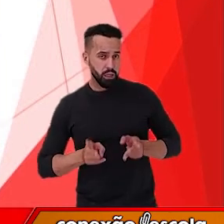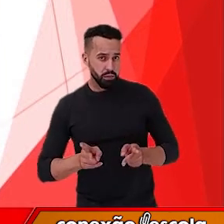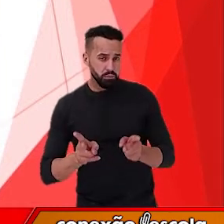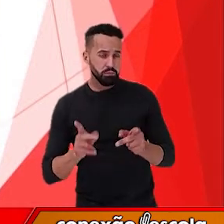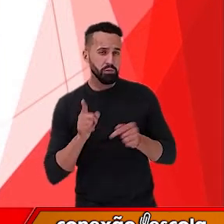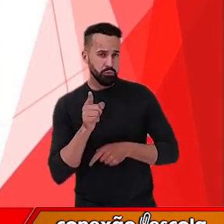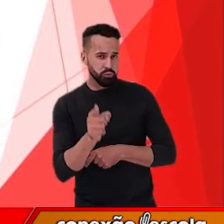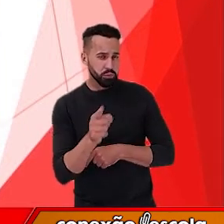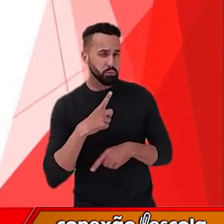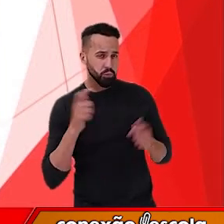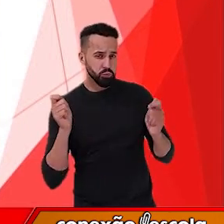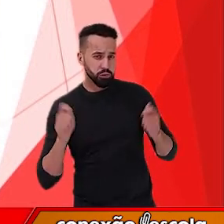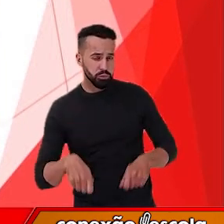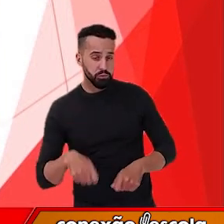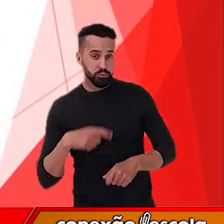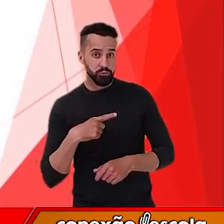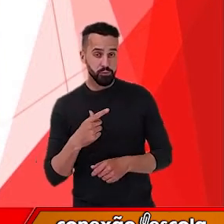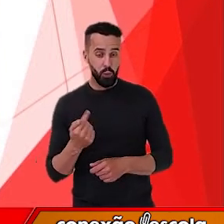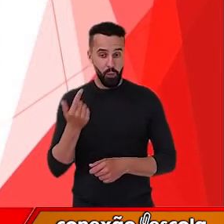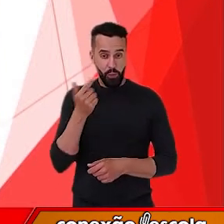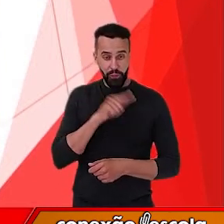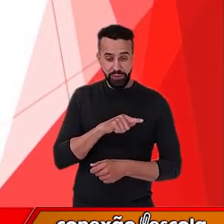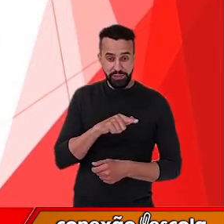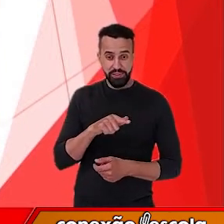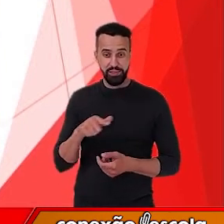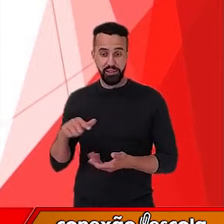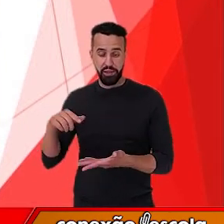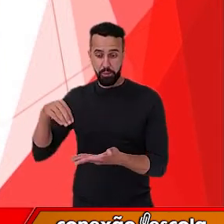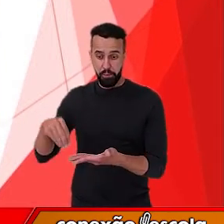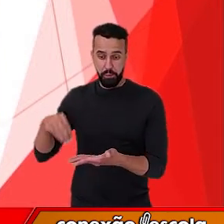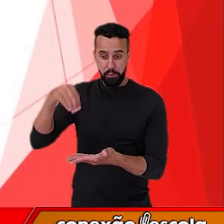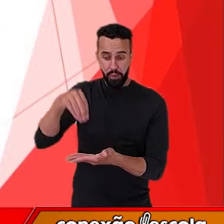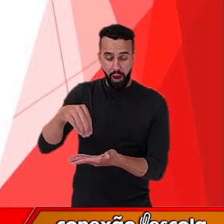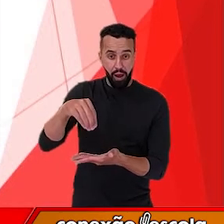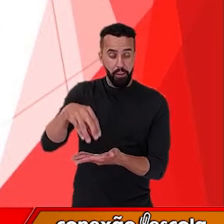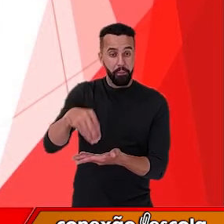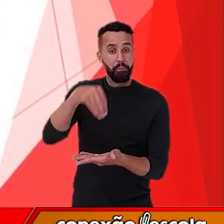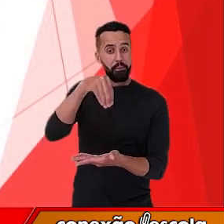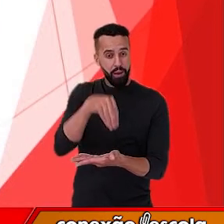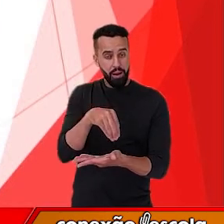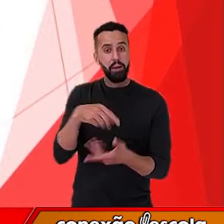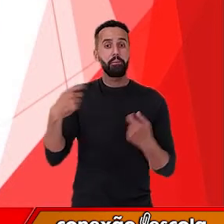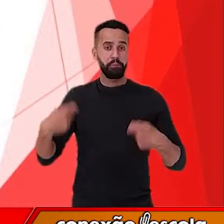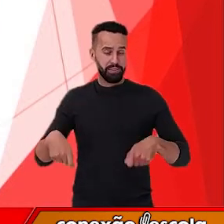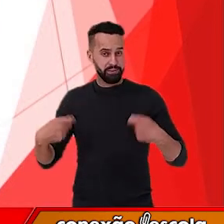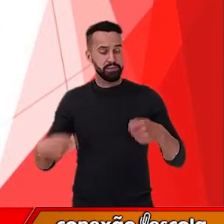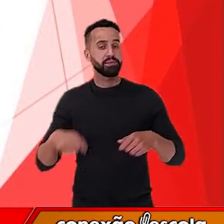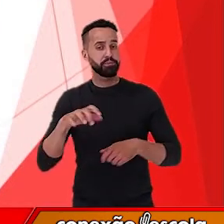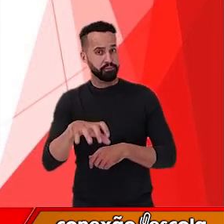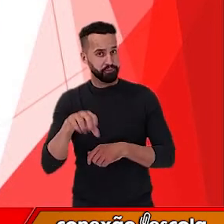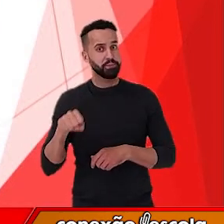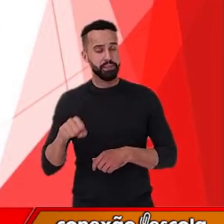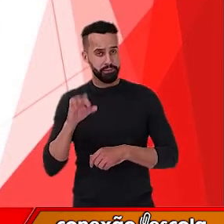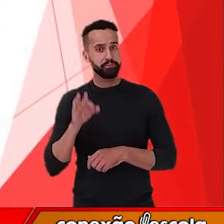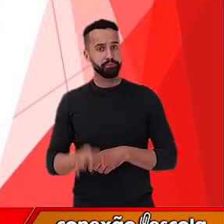você tiver a opção de capturar ou comer uma pedra, você é obrigado a